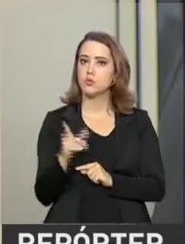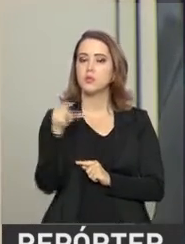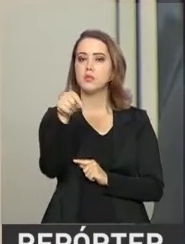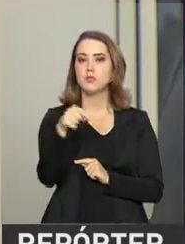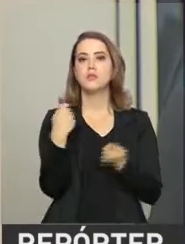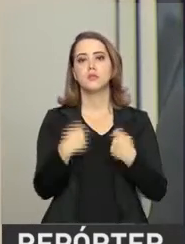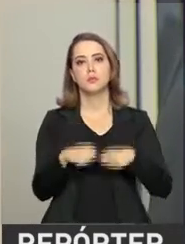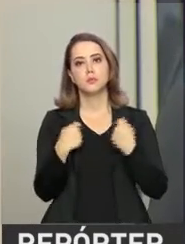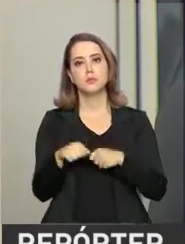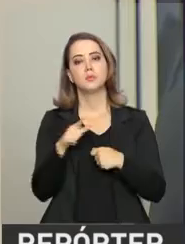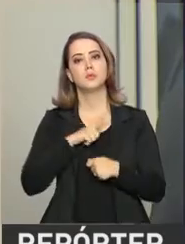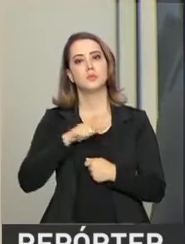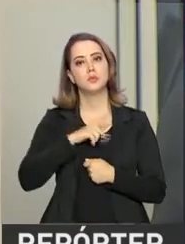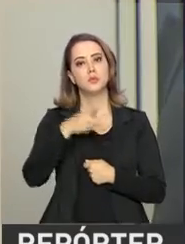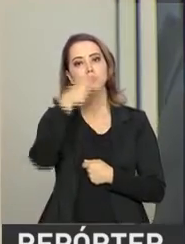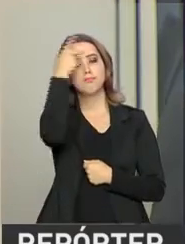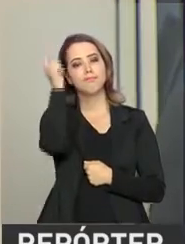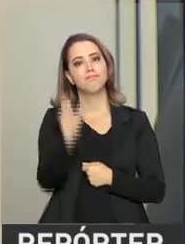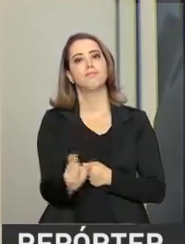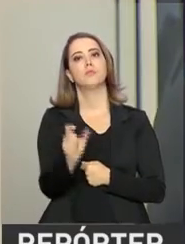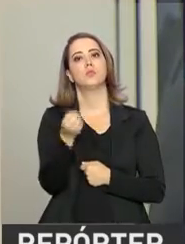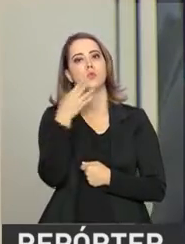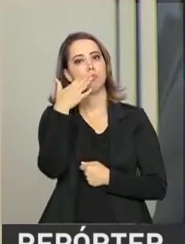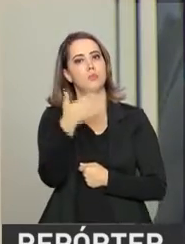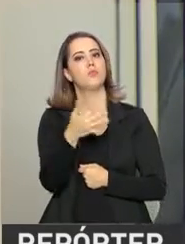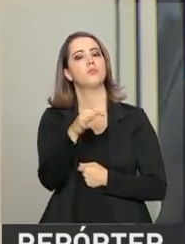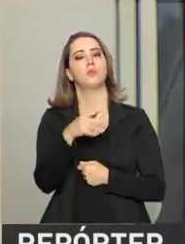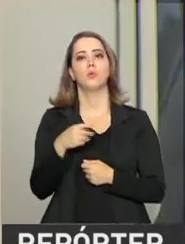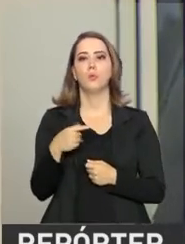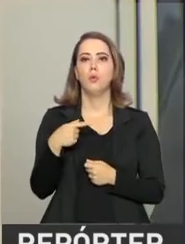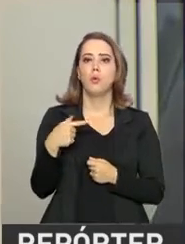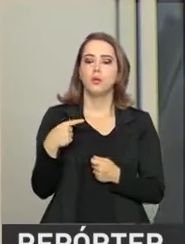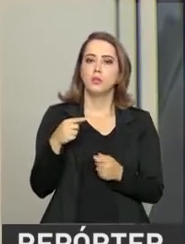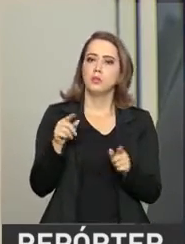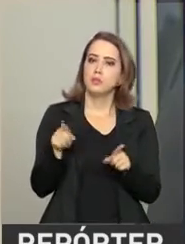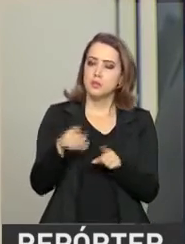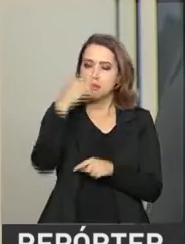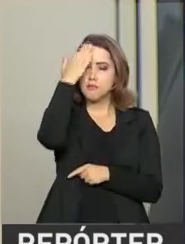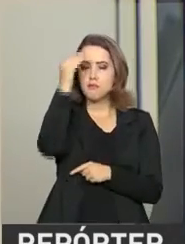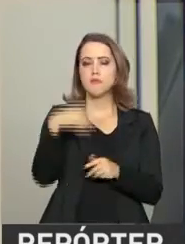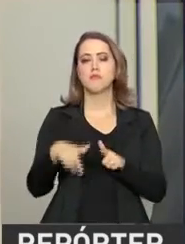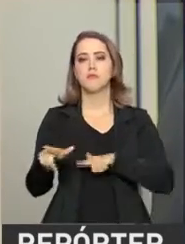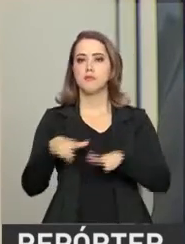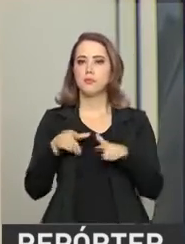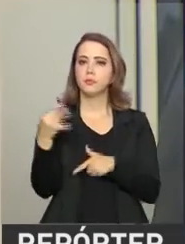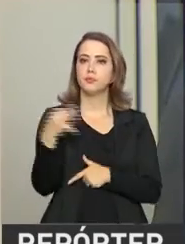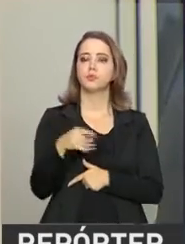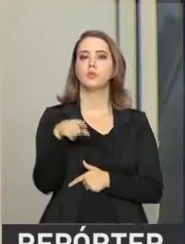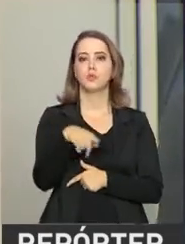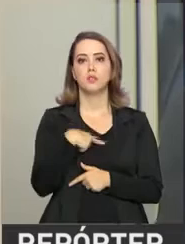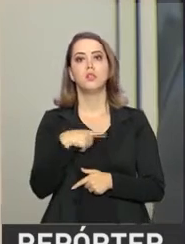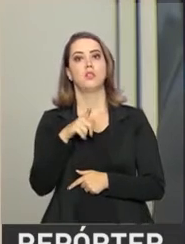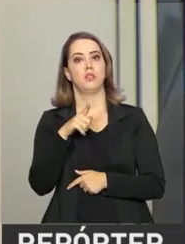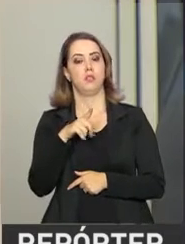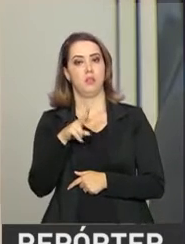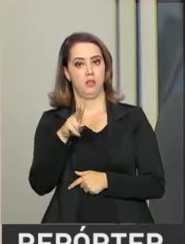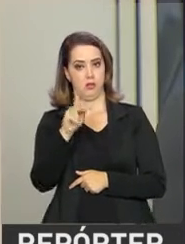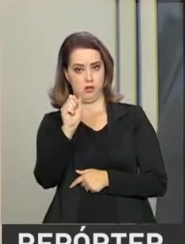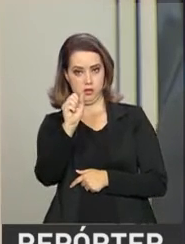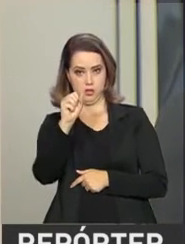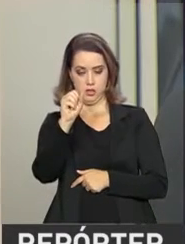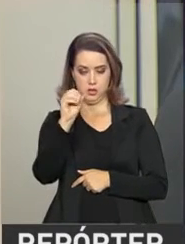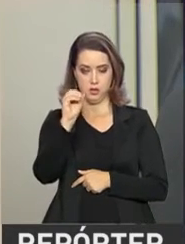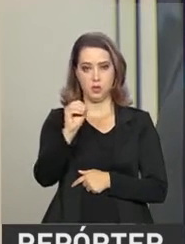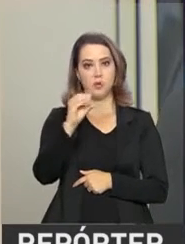são pessoas qualificadas pessoas competentes e uma parte delas é com vocação para a pesquisa é